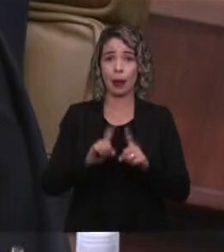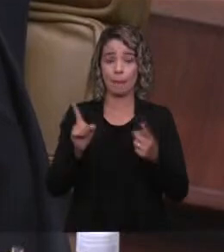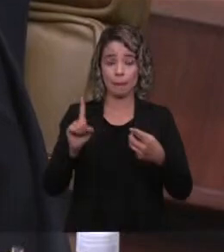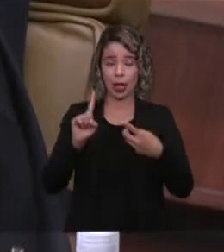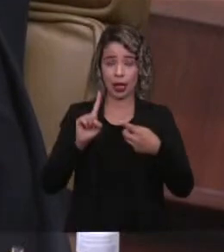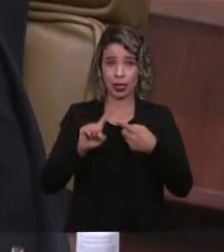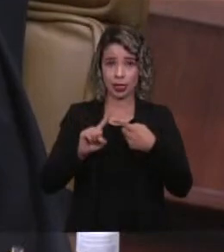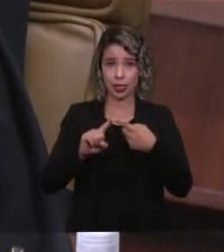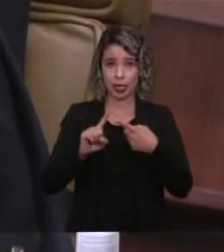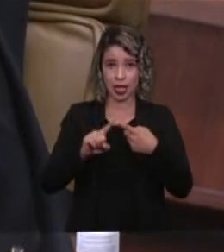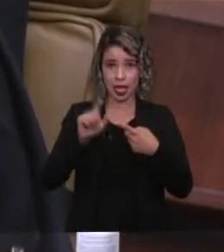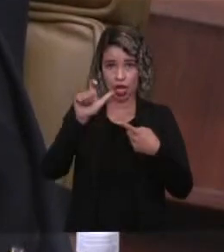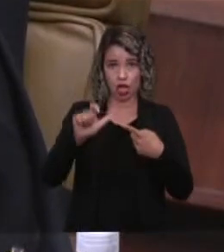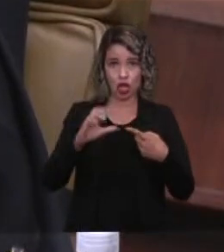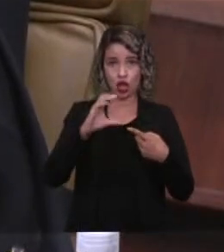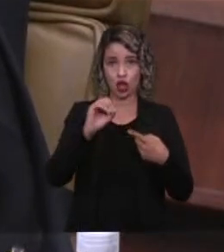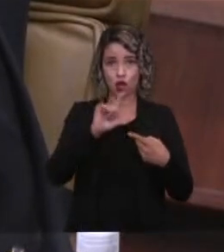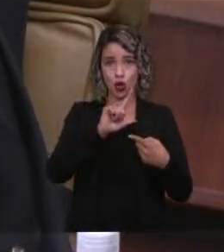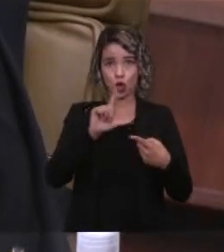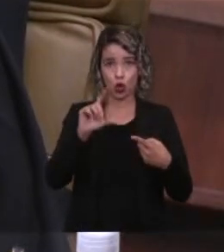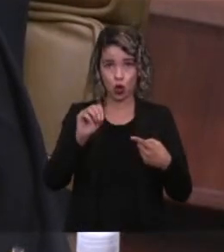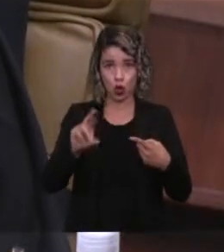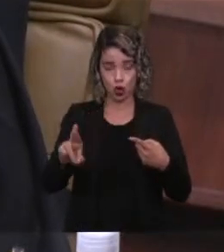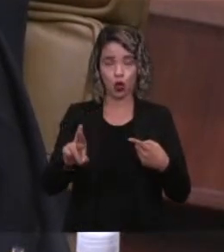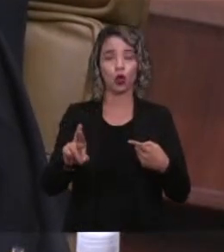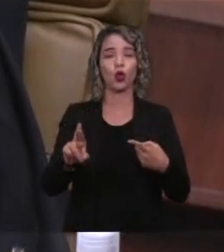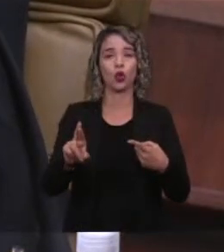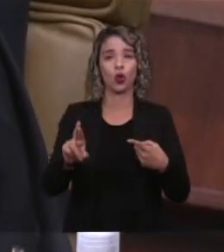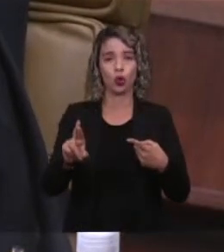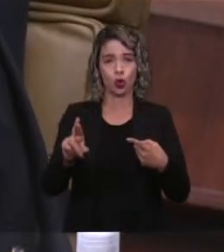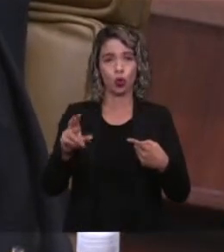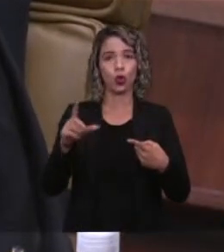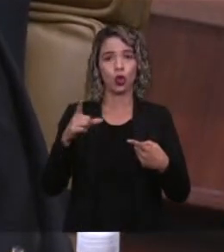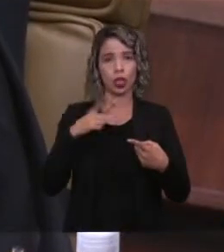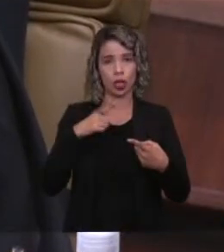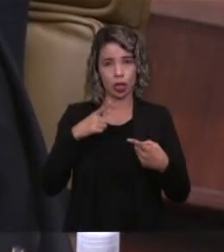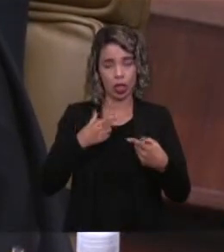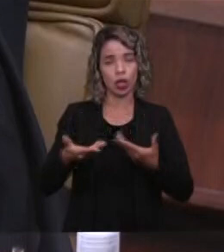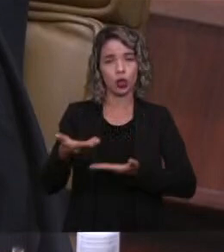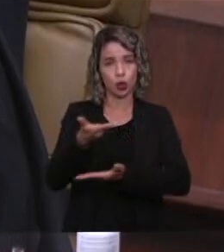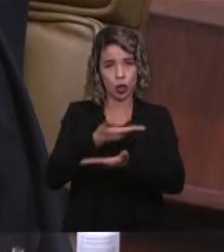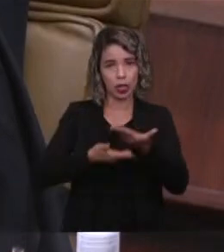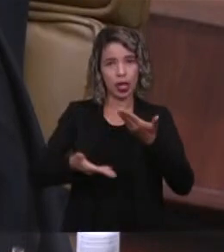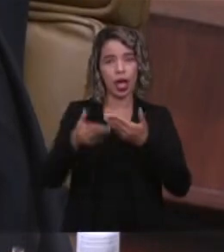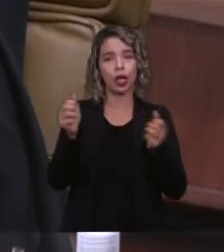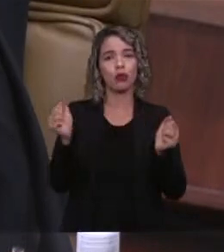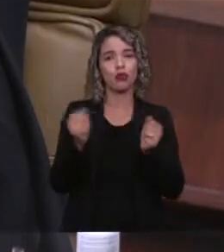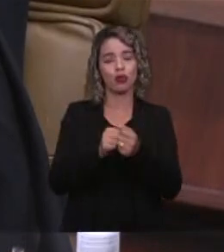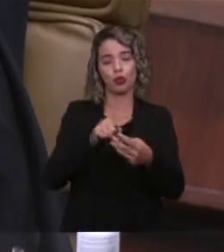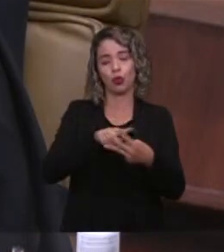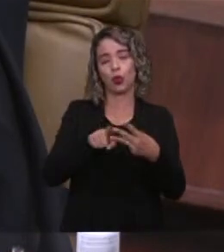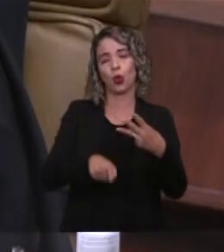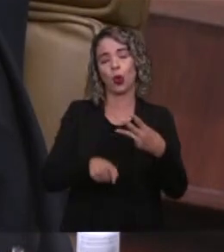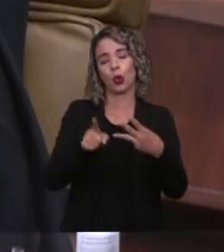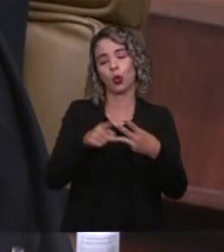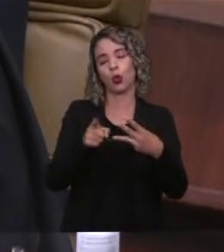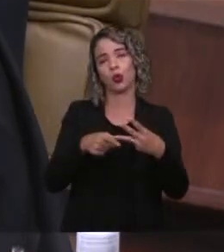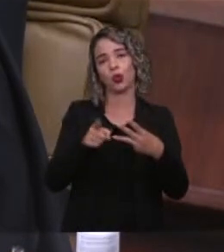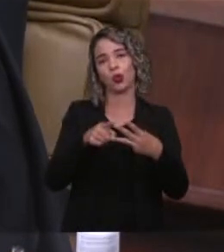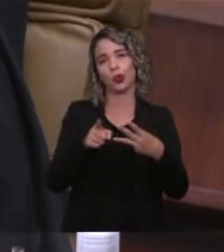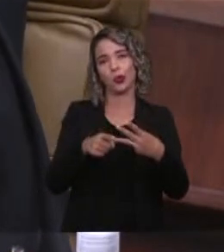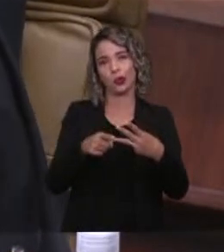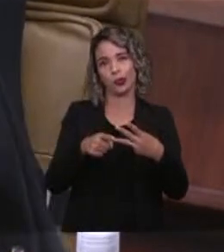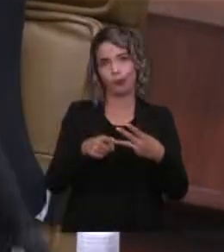além dos 13, solidariamente com os demais nas cotas correspondentes das suas